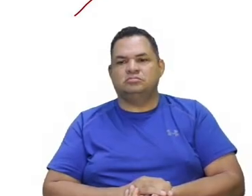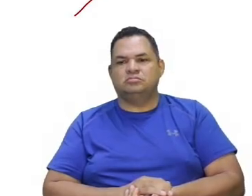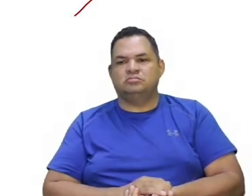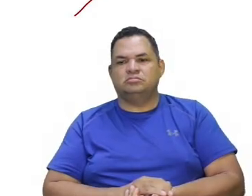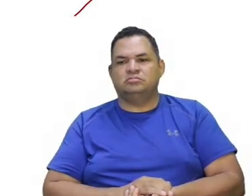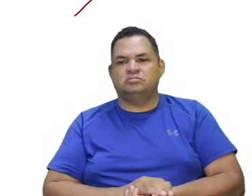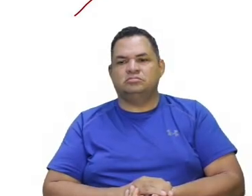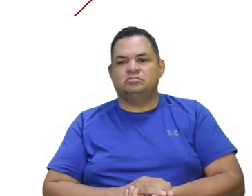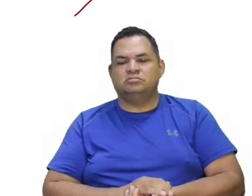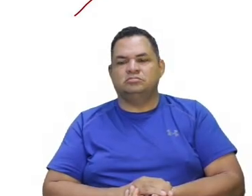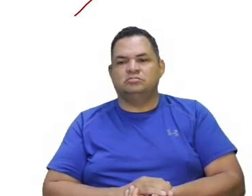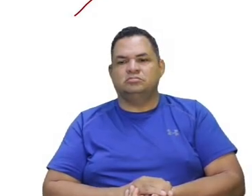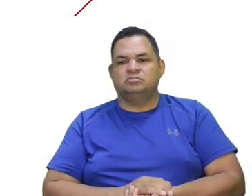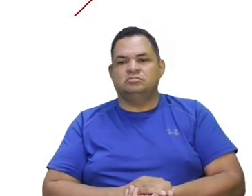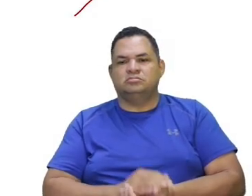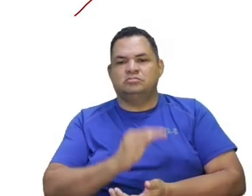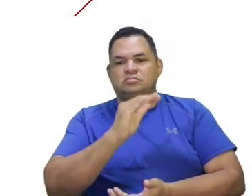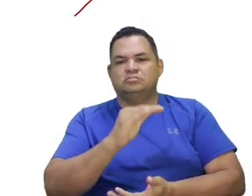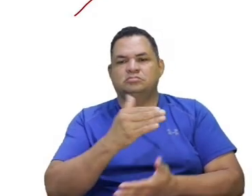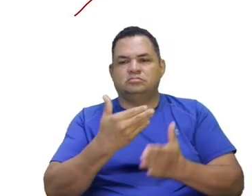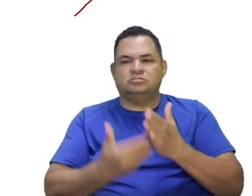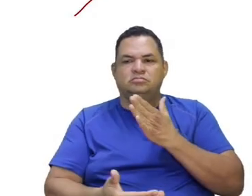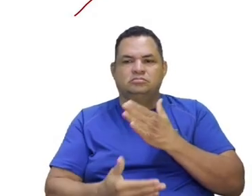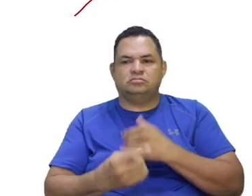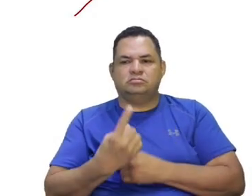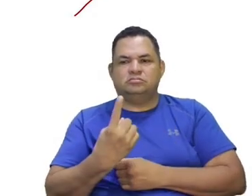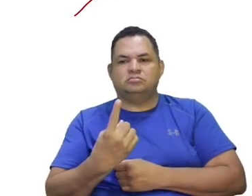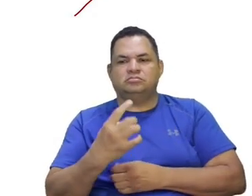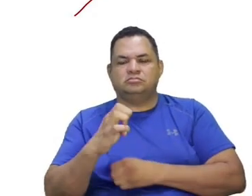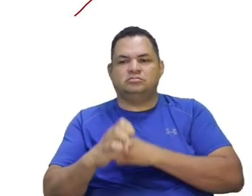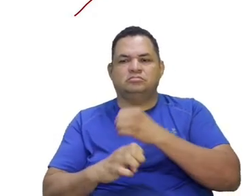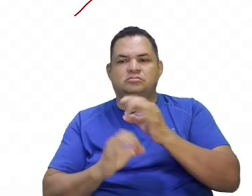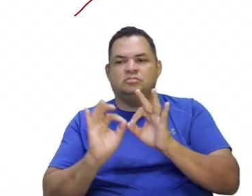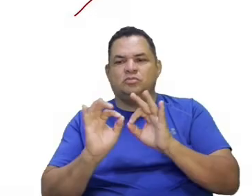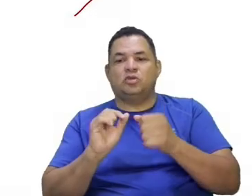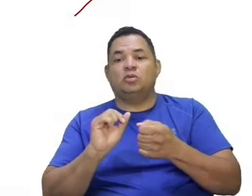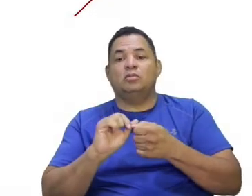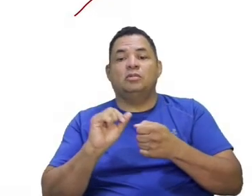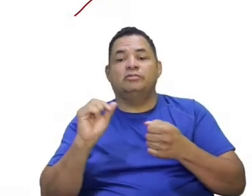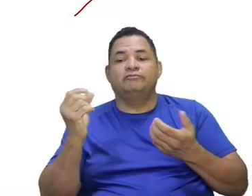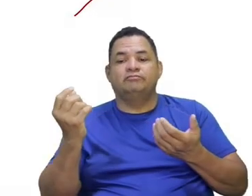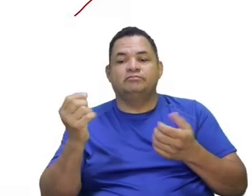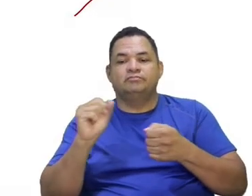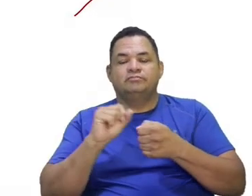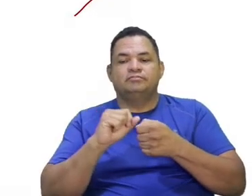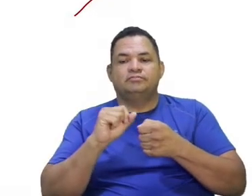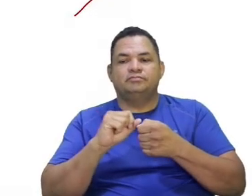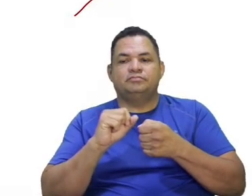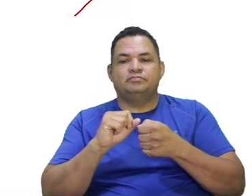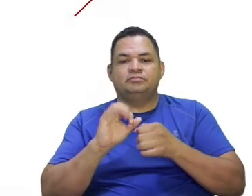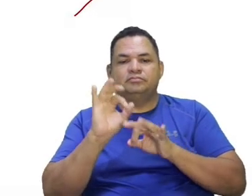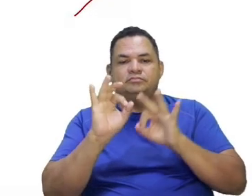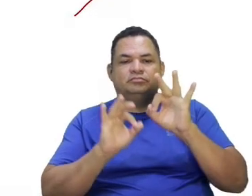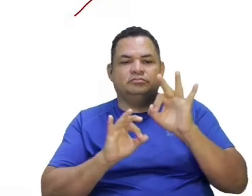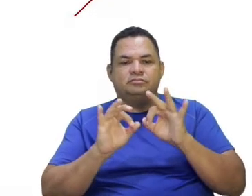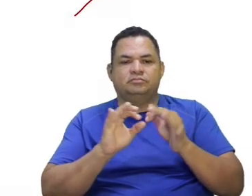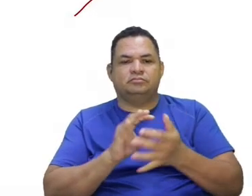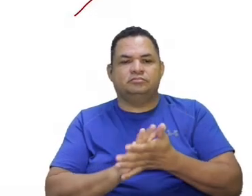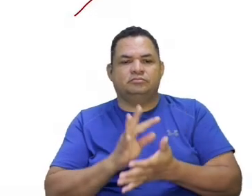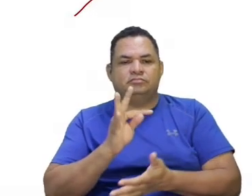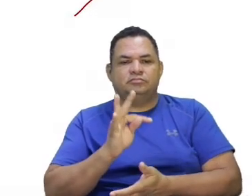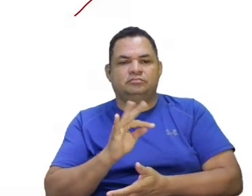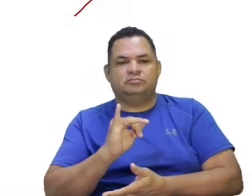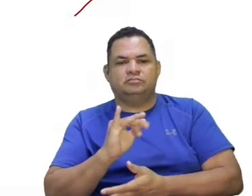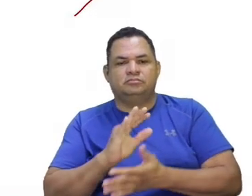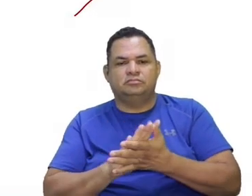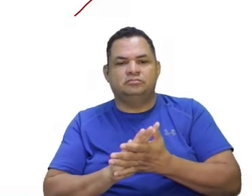ó? Esse subnível aqui vai perder um elétron. Como é que vai ficar, então, a distribuição